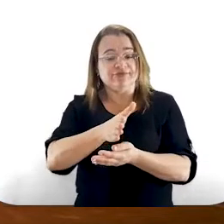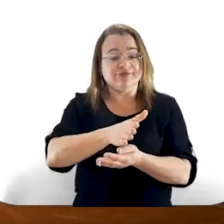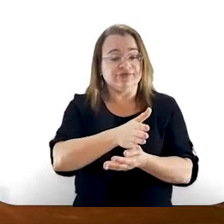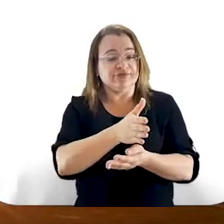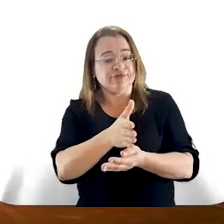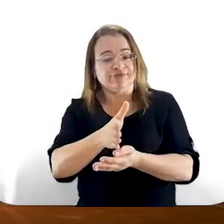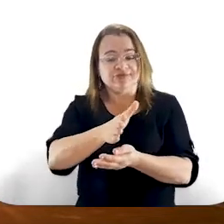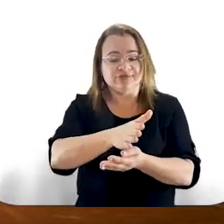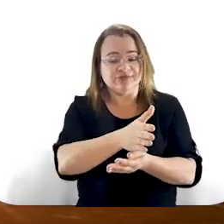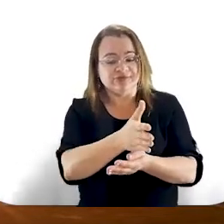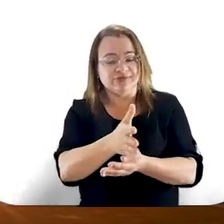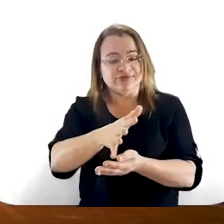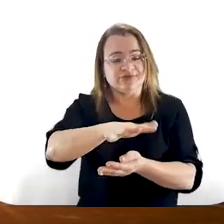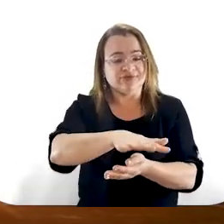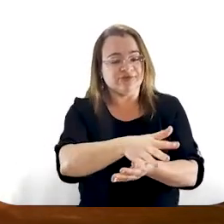Mergulhando.